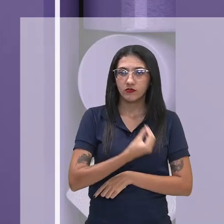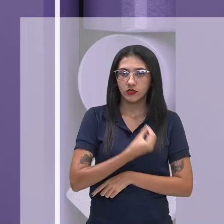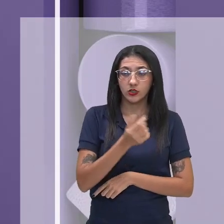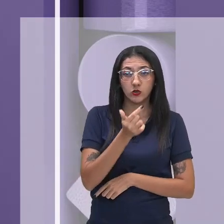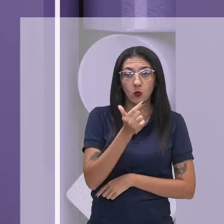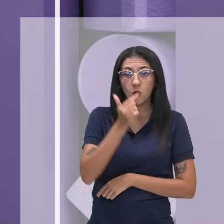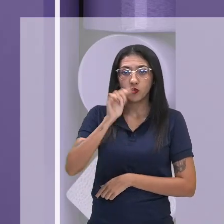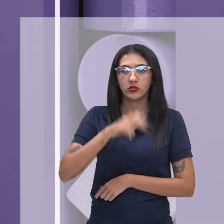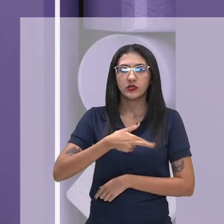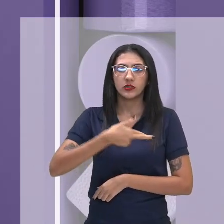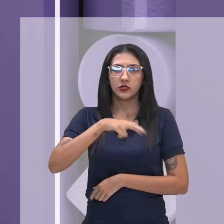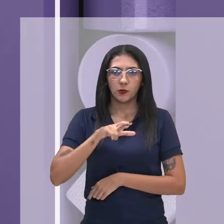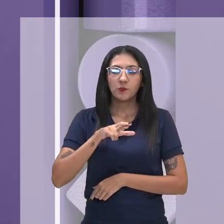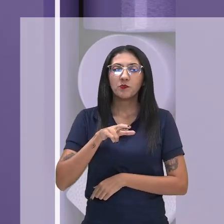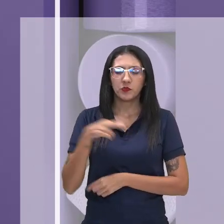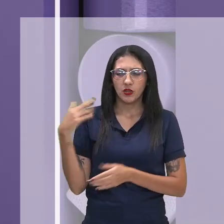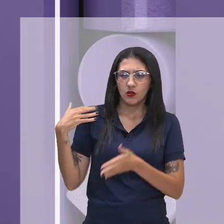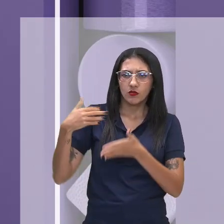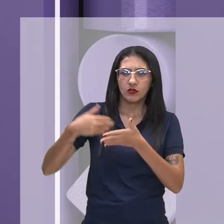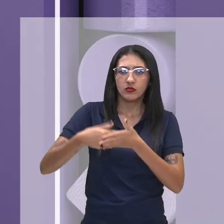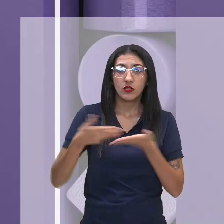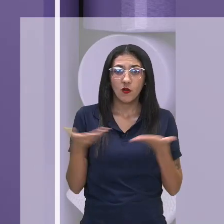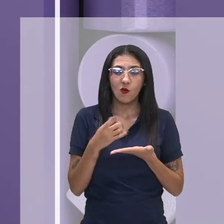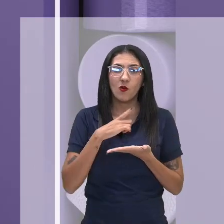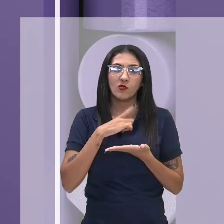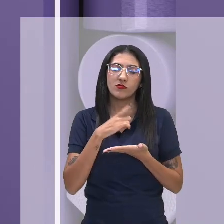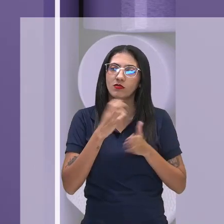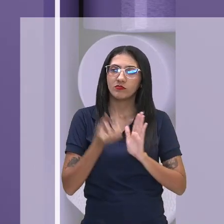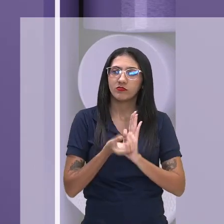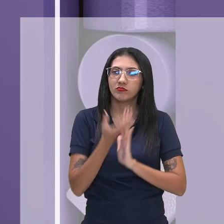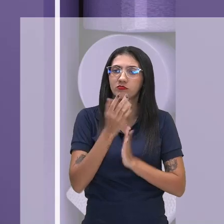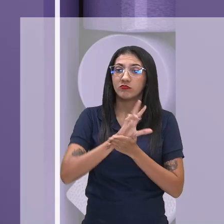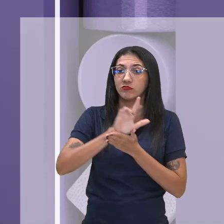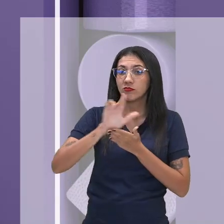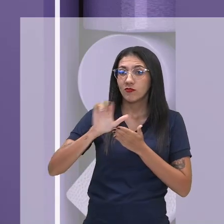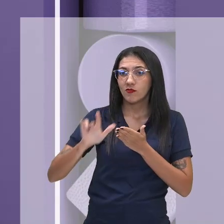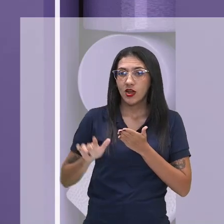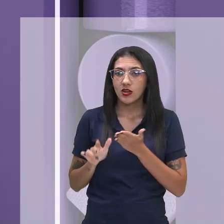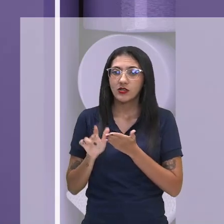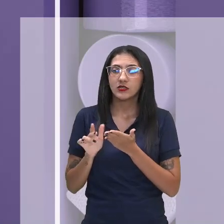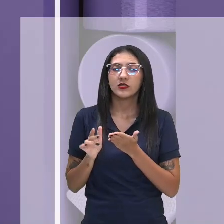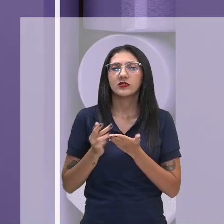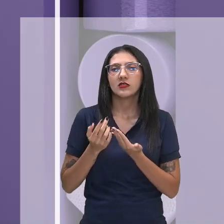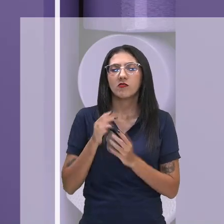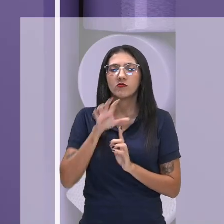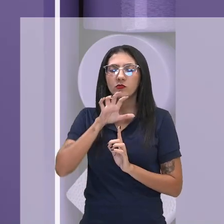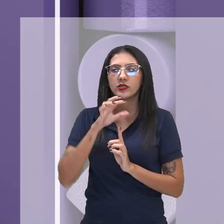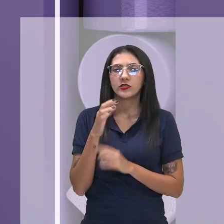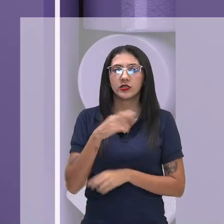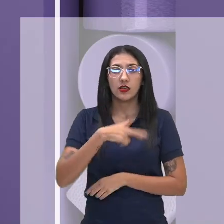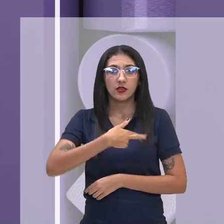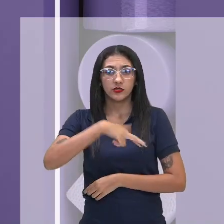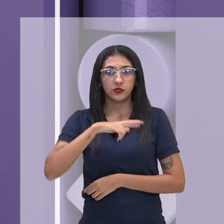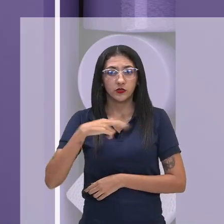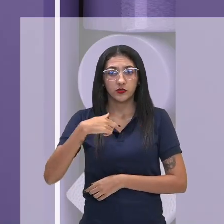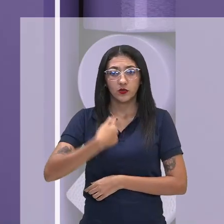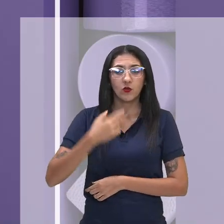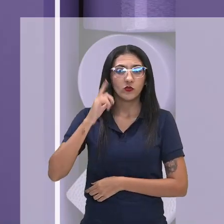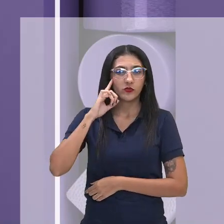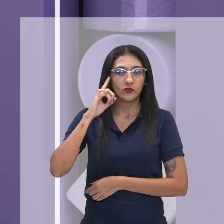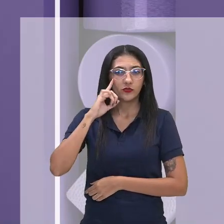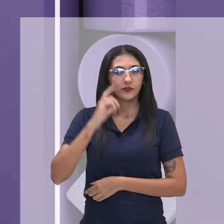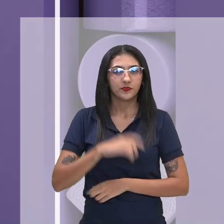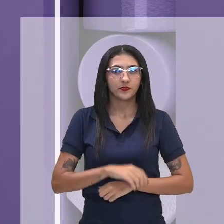tendo fortes e vivas manifestações religiosas no nosso dia a dia. Então,